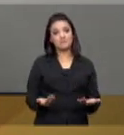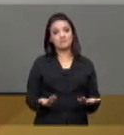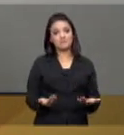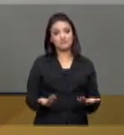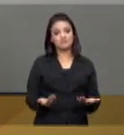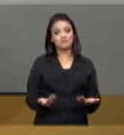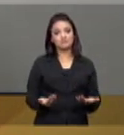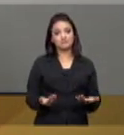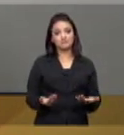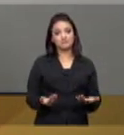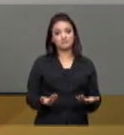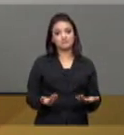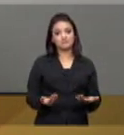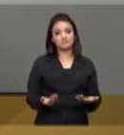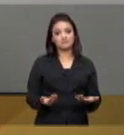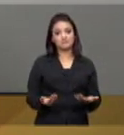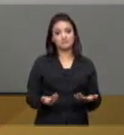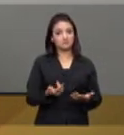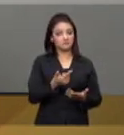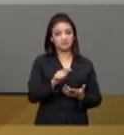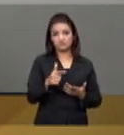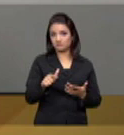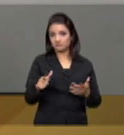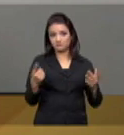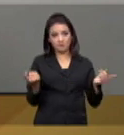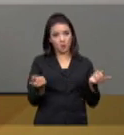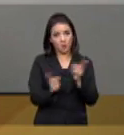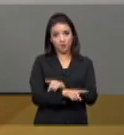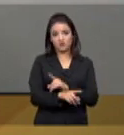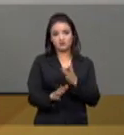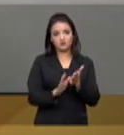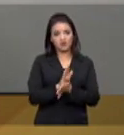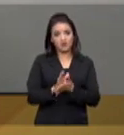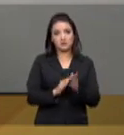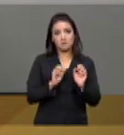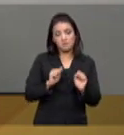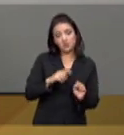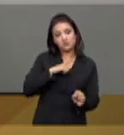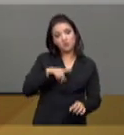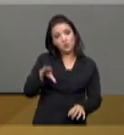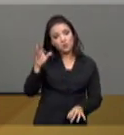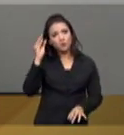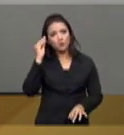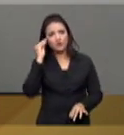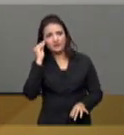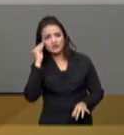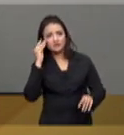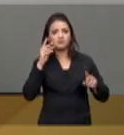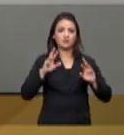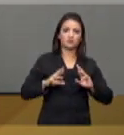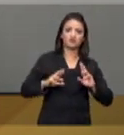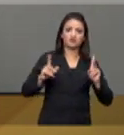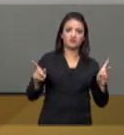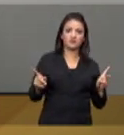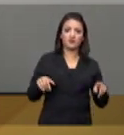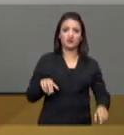parte dispositiva e não contém contradição. Pode conter interpretação que não é aquela da